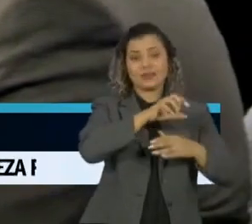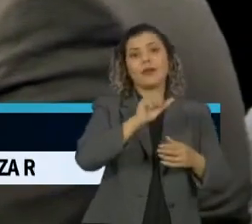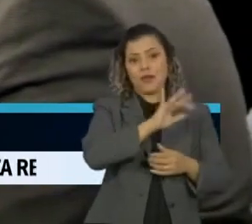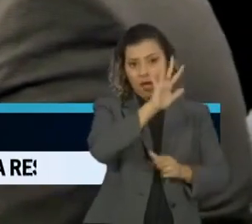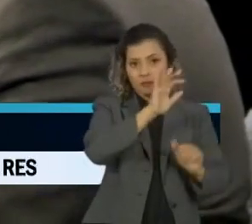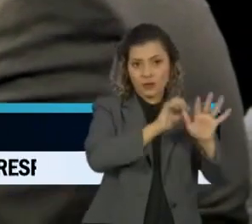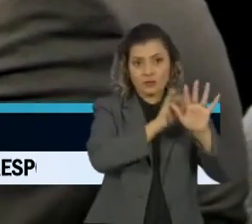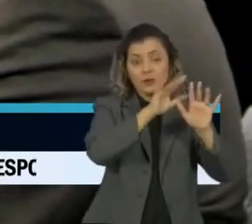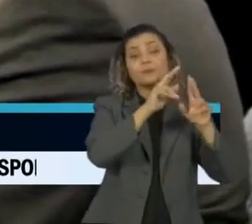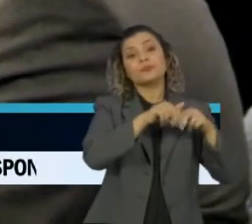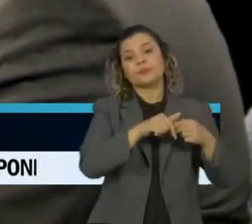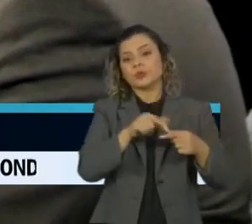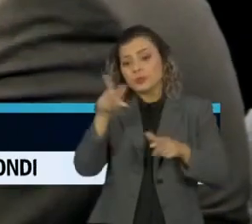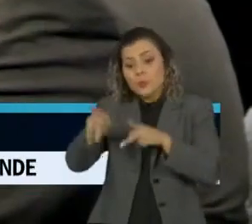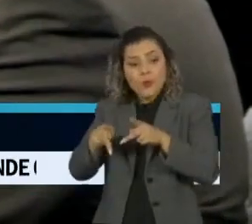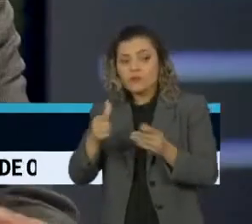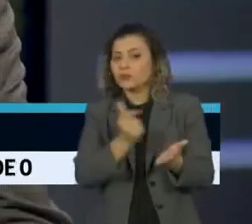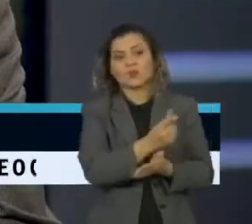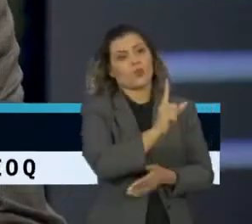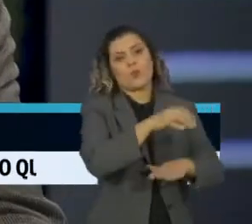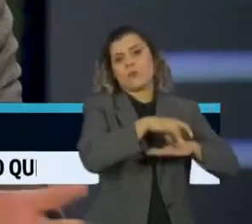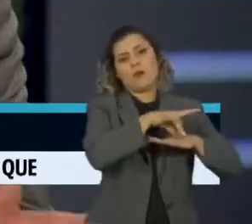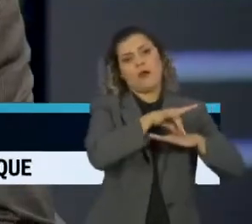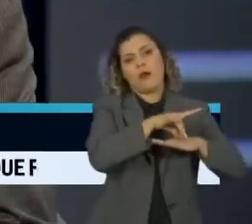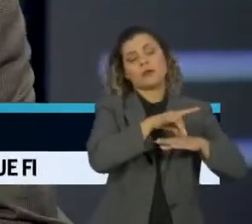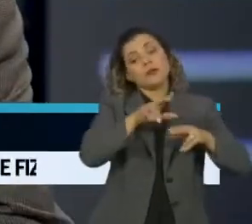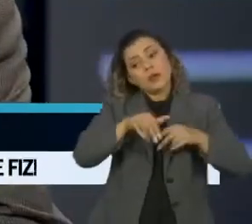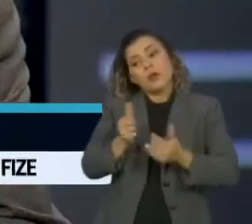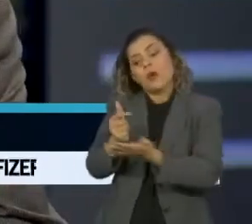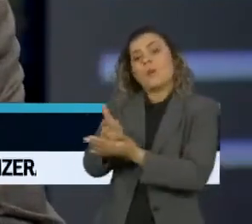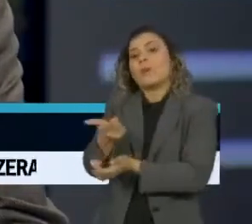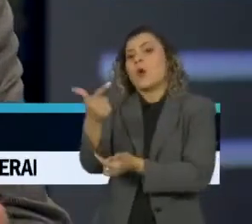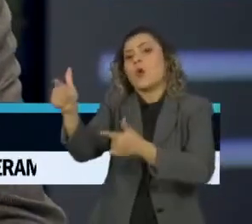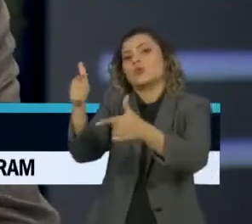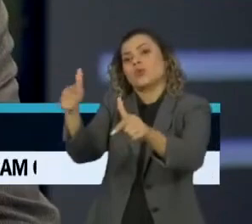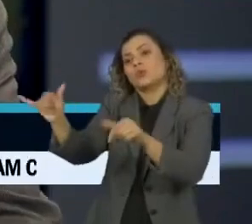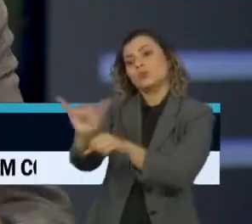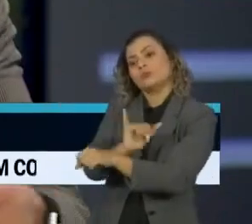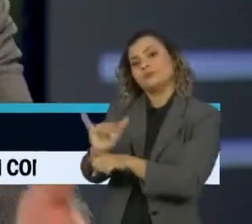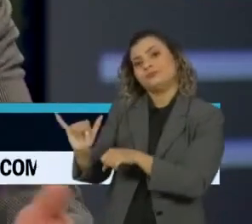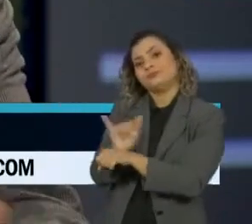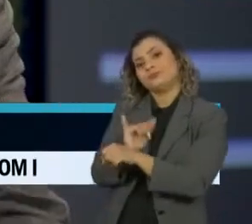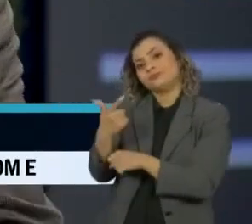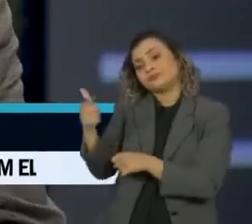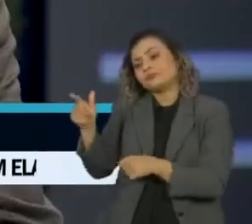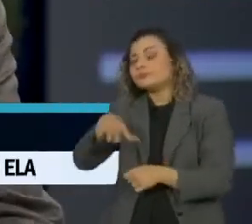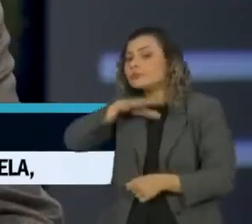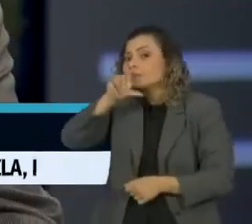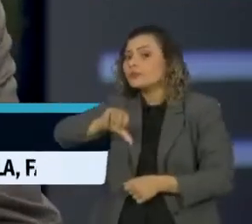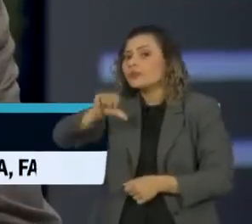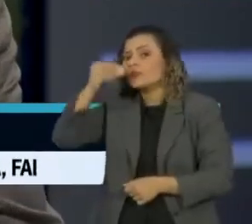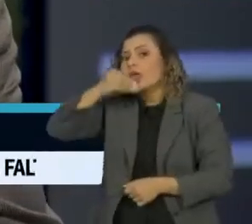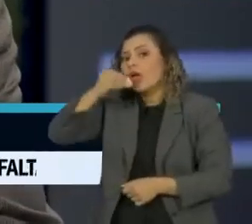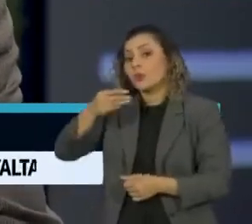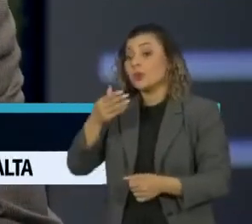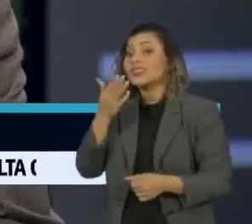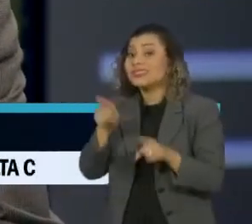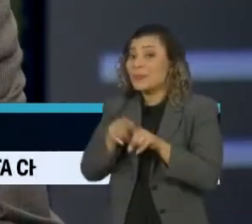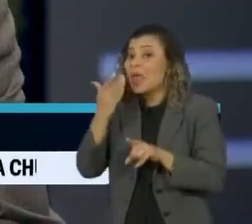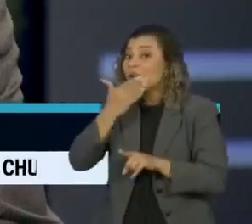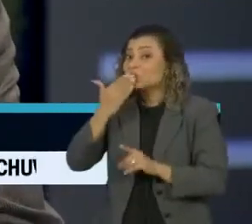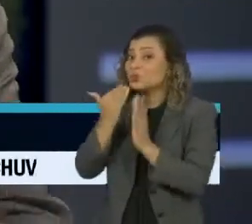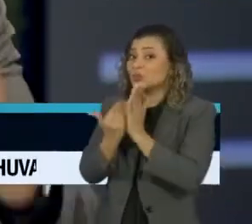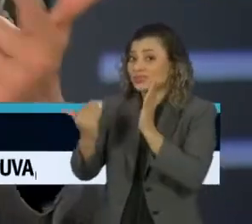mais a população para se alimentar com alimentos preparados e com alto teor de açúcar.